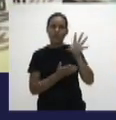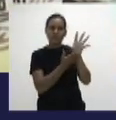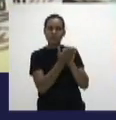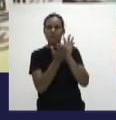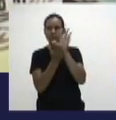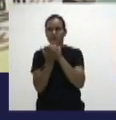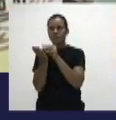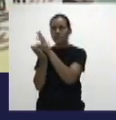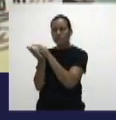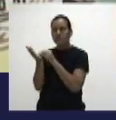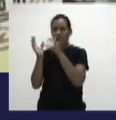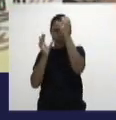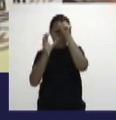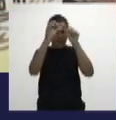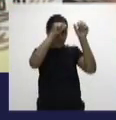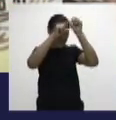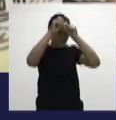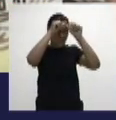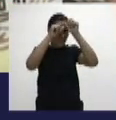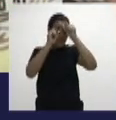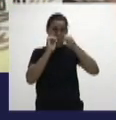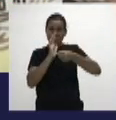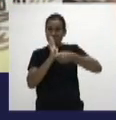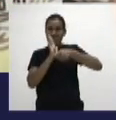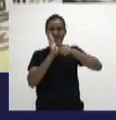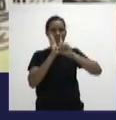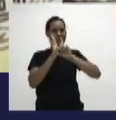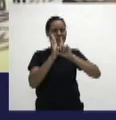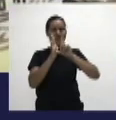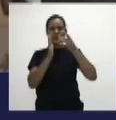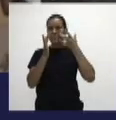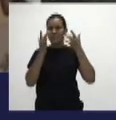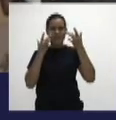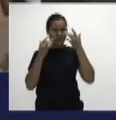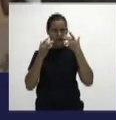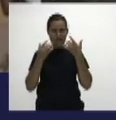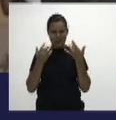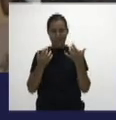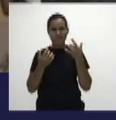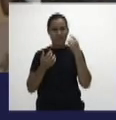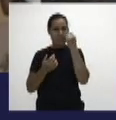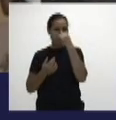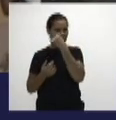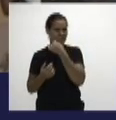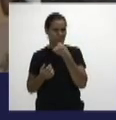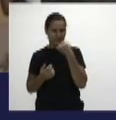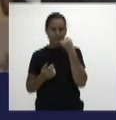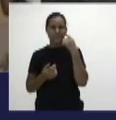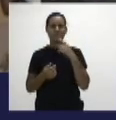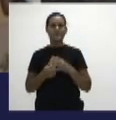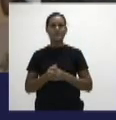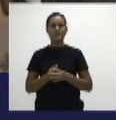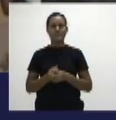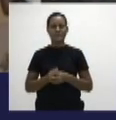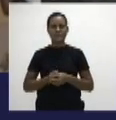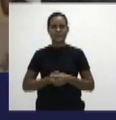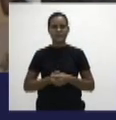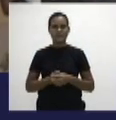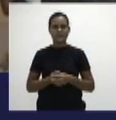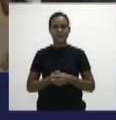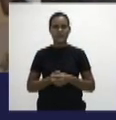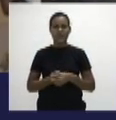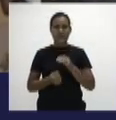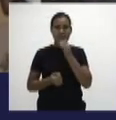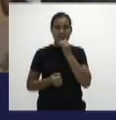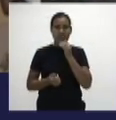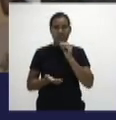pua picou ali e aí eu fui aprendendo eu aprendi muito antes de pintar a cara mas antes de pintar a cara foi uma